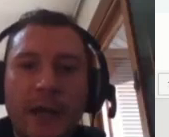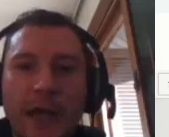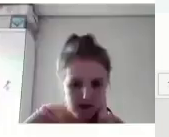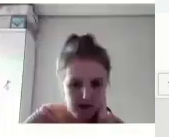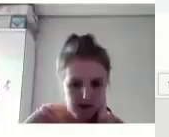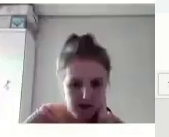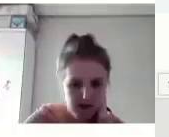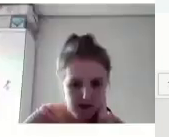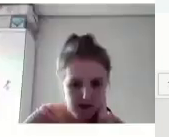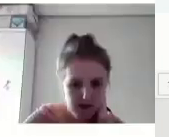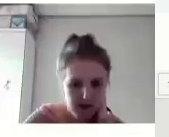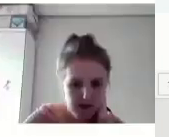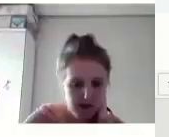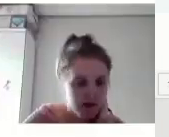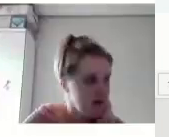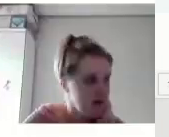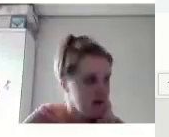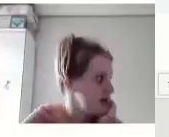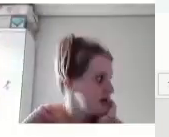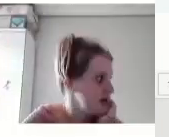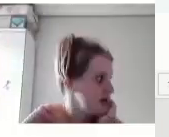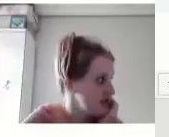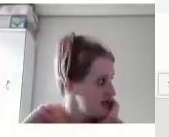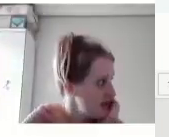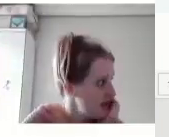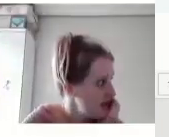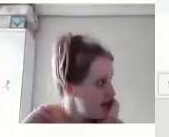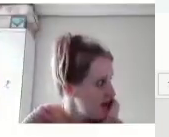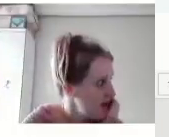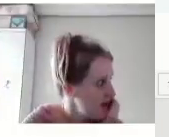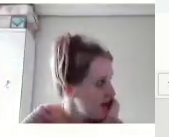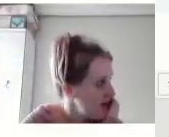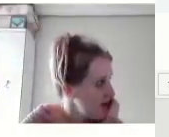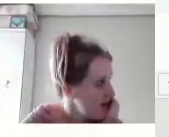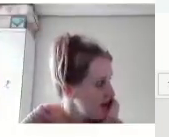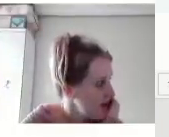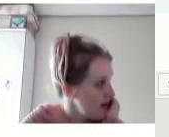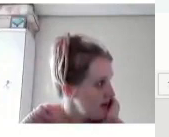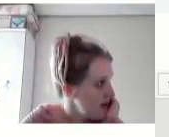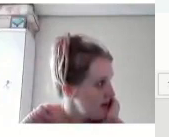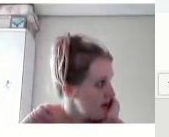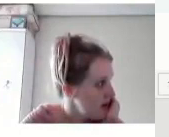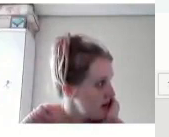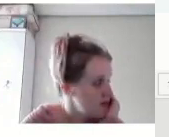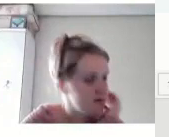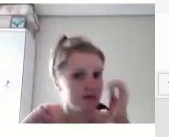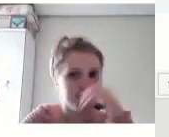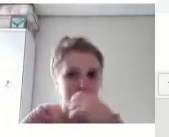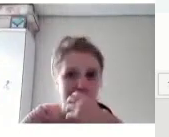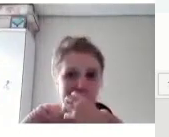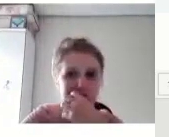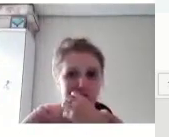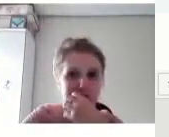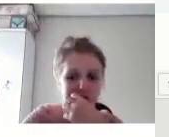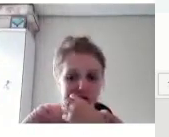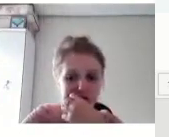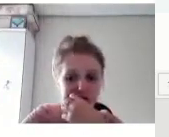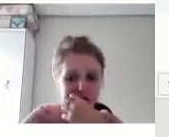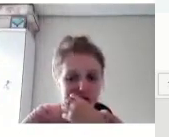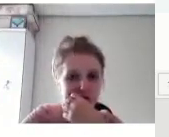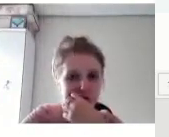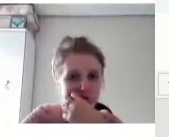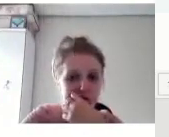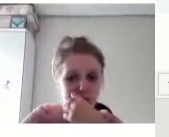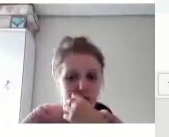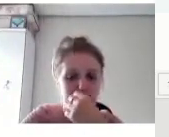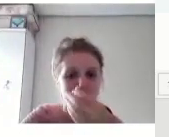H é definido como somatório sobre todas as coordenadas generalizadas e essas derivadas parciais, né, da A e do H,